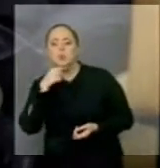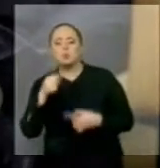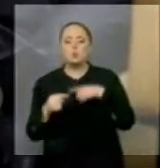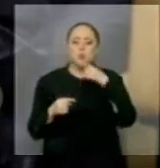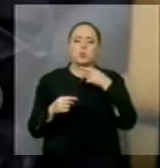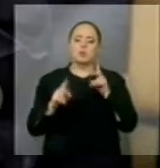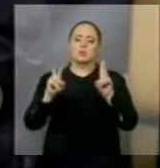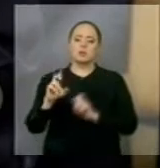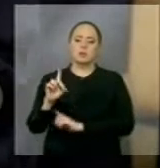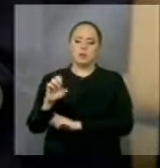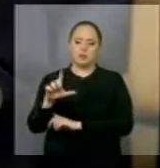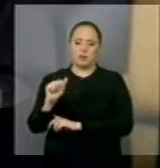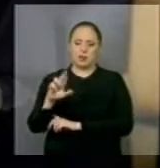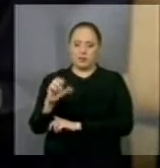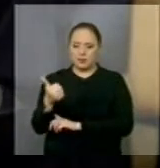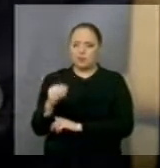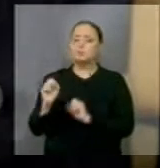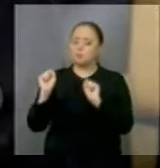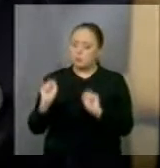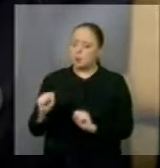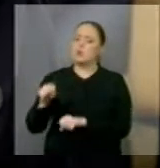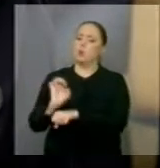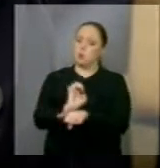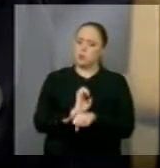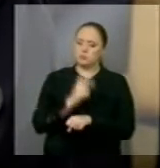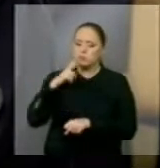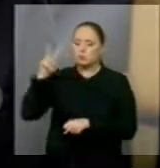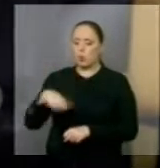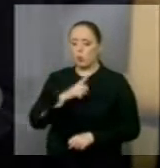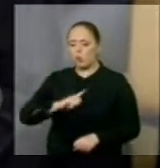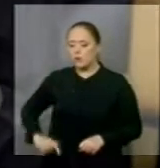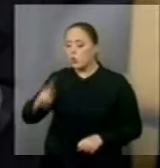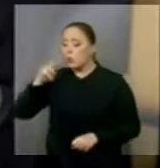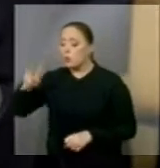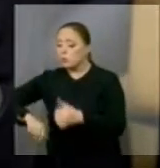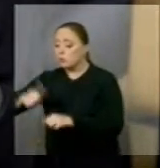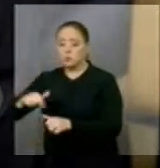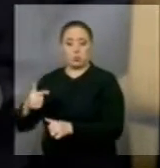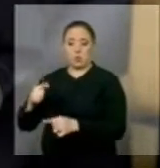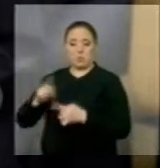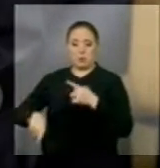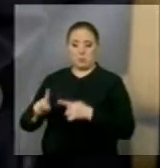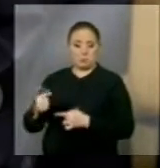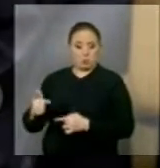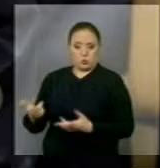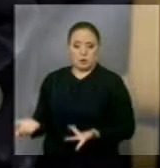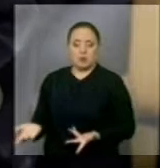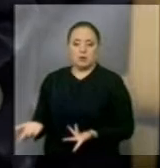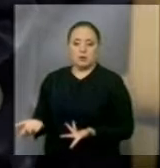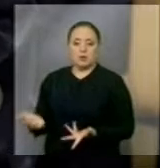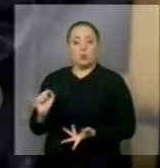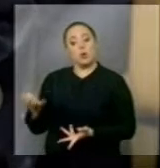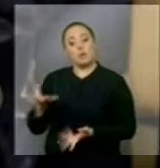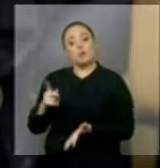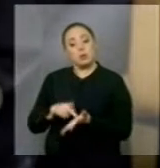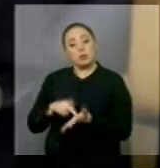acerca da declaração, o Estado pode sim determinar e promover a vistoria, não há nenhuma restrição em relação a isso. E o que se buscou, na